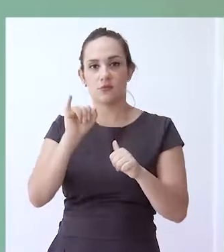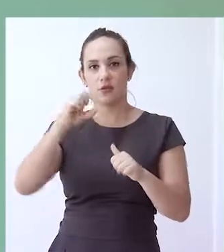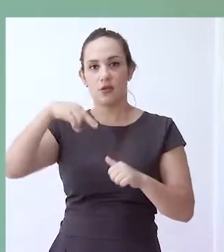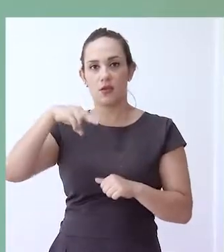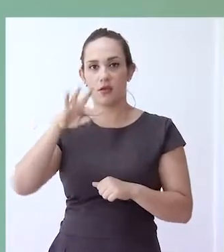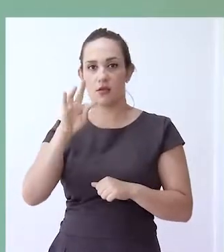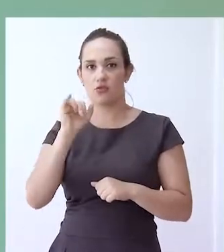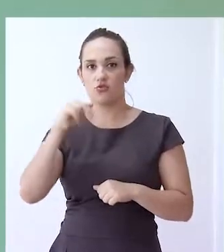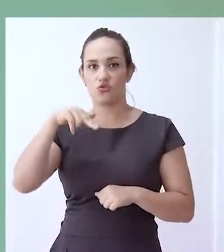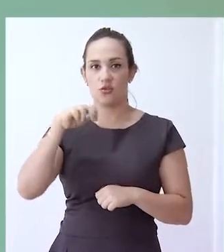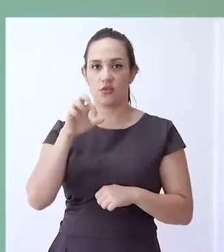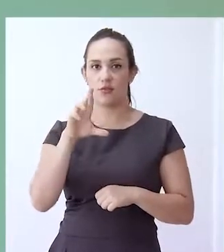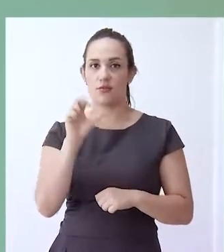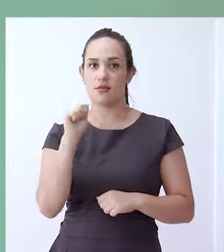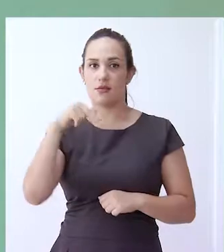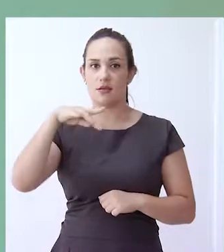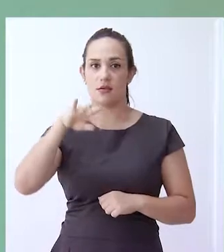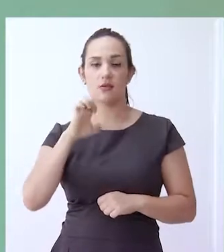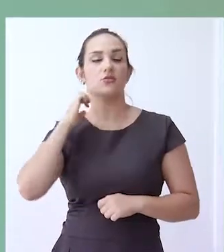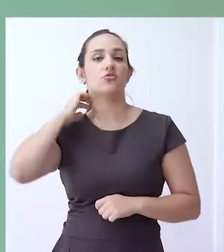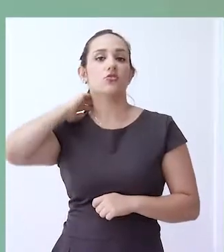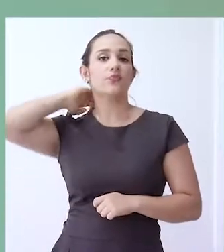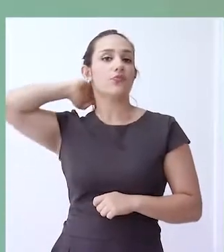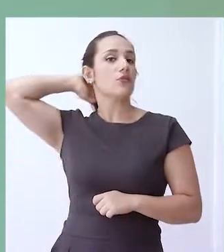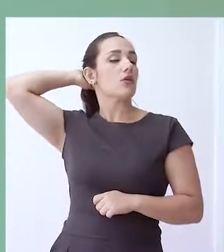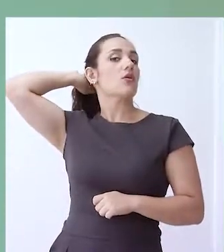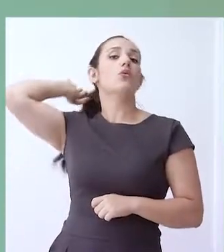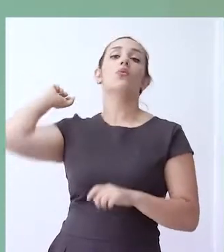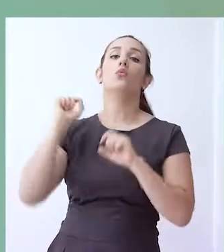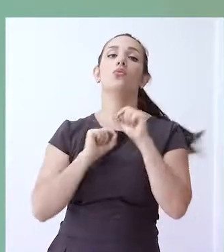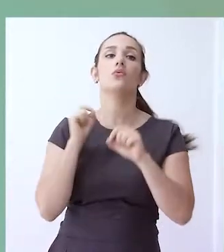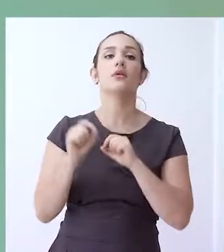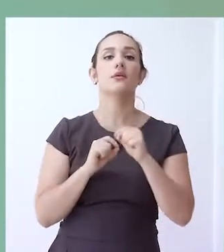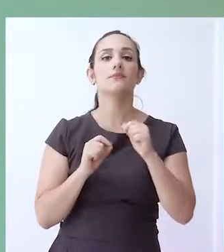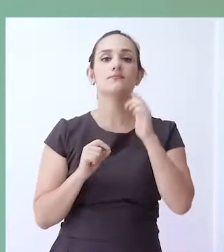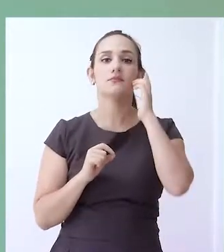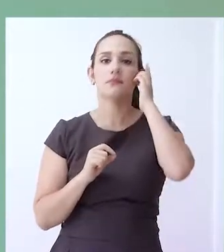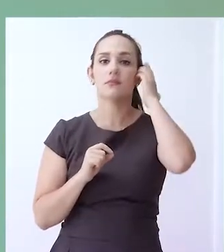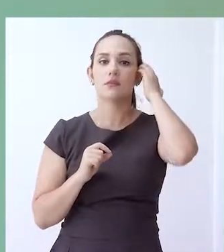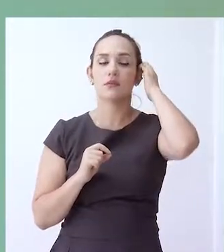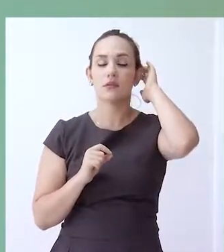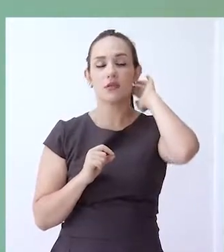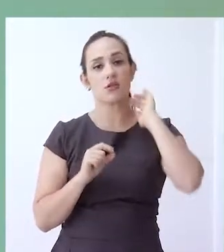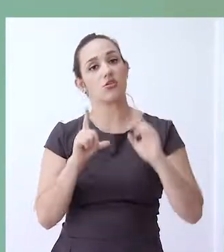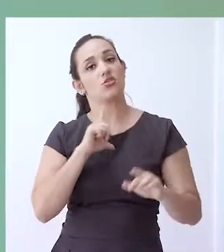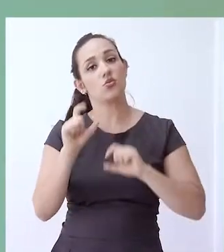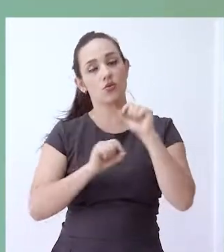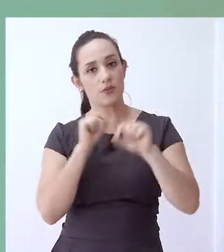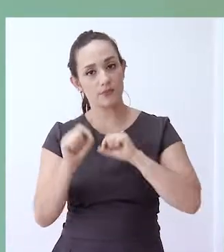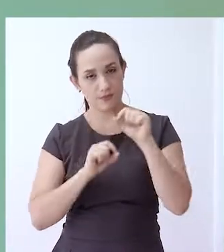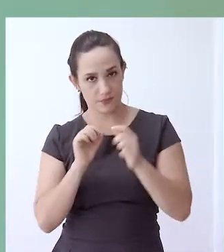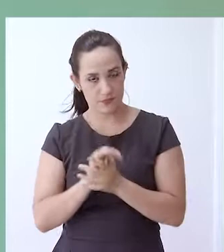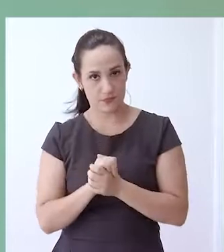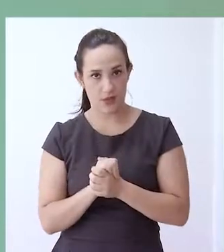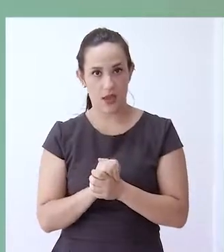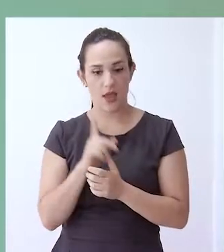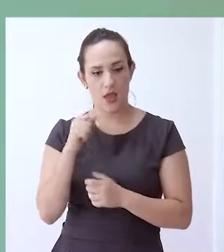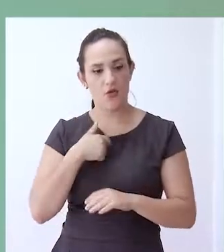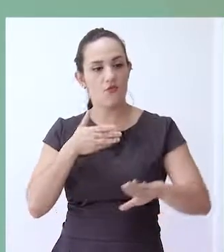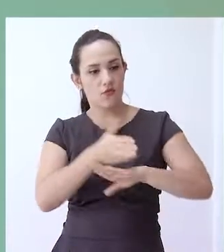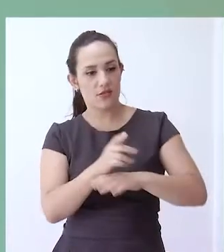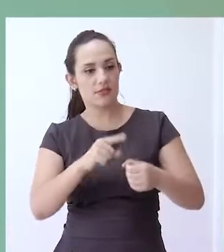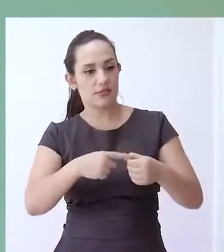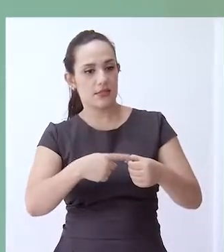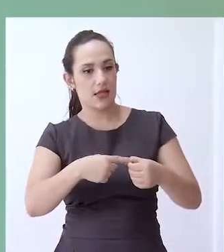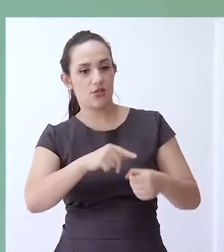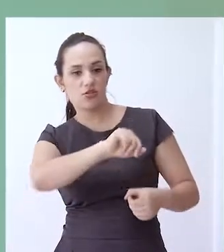percorríamos diversas cidades do estado que não possuíam fórum para fazer o atendimento à população. Aí eu tive a oportunidade de visitar Antônio